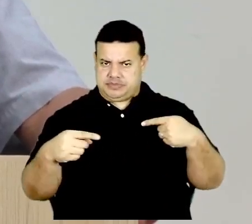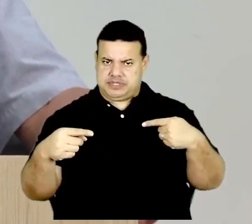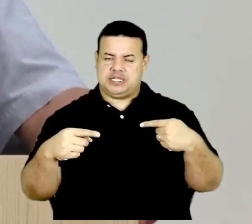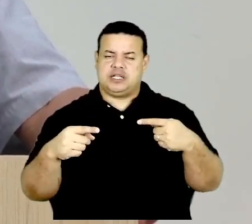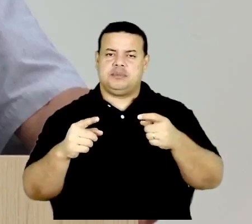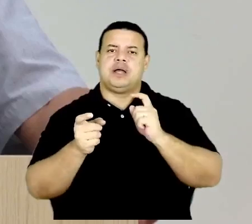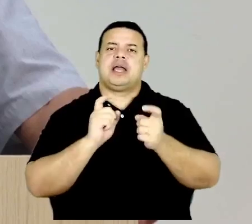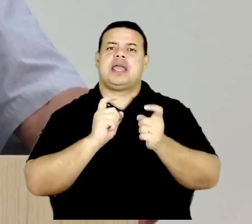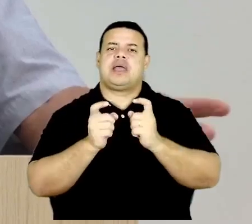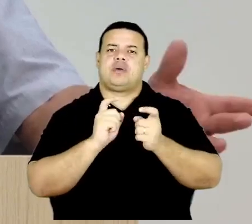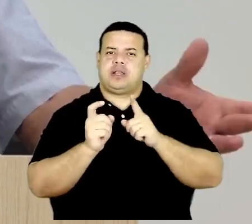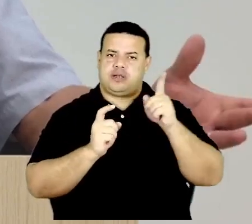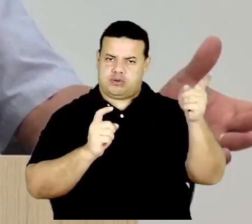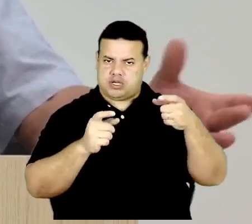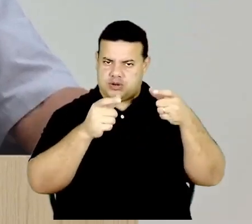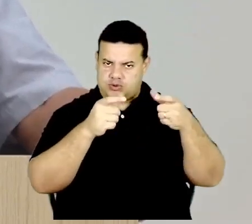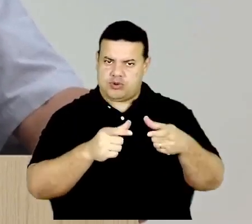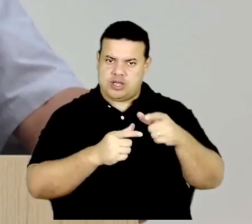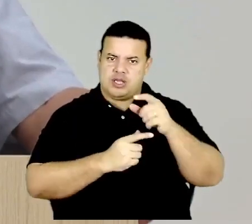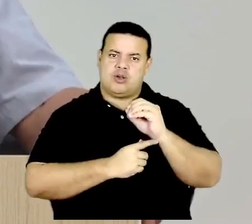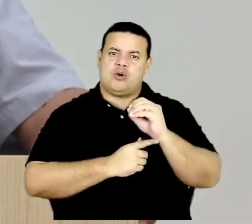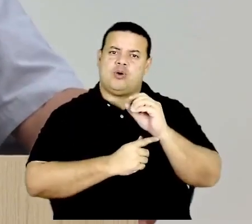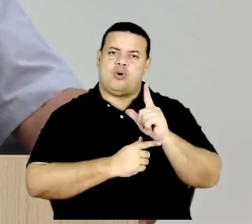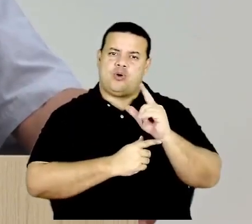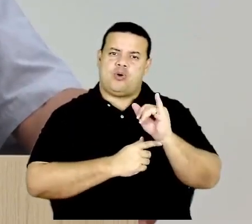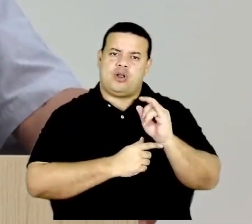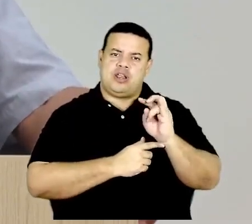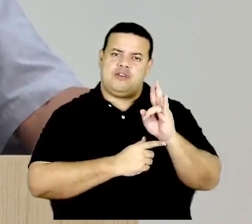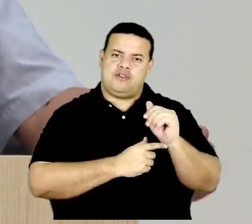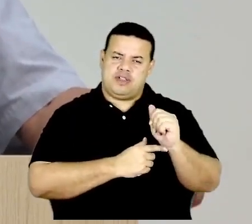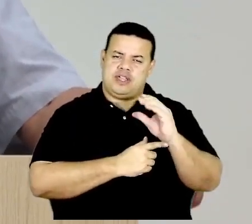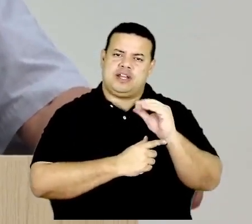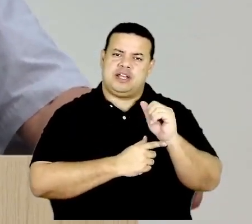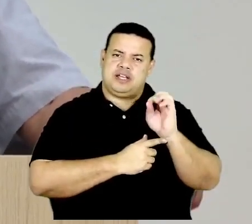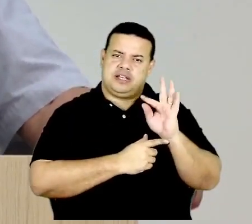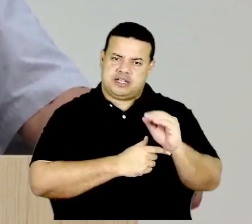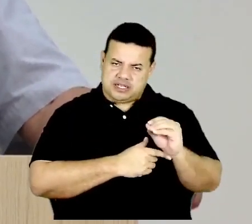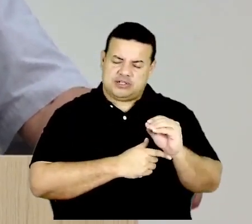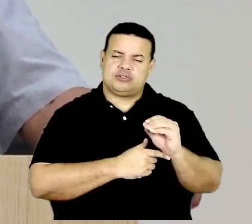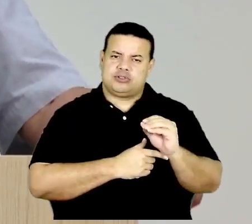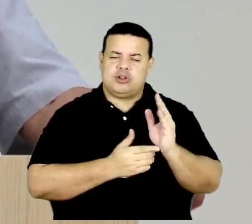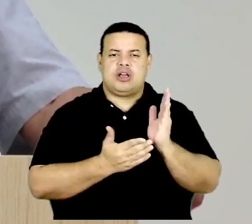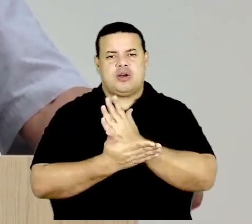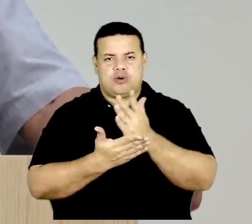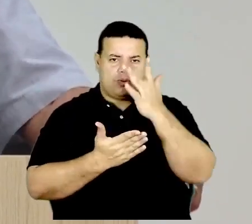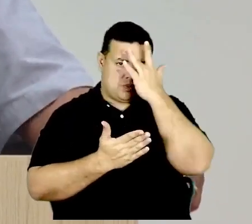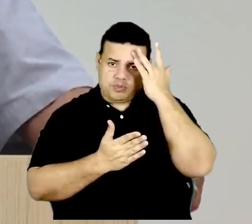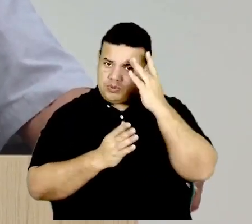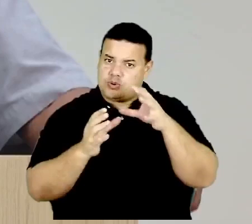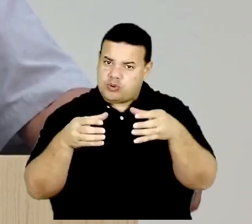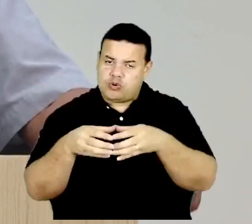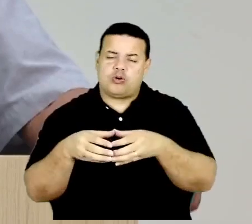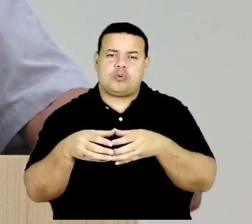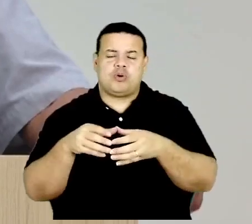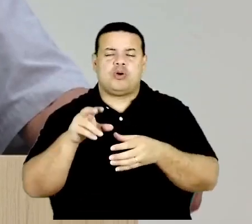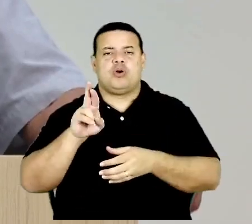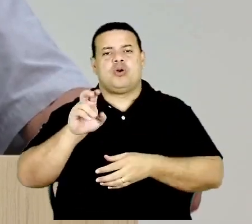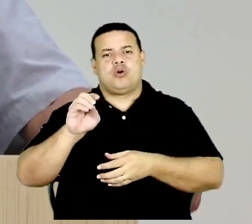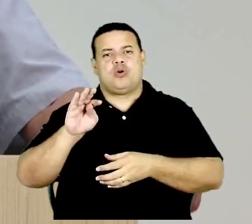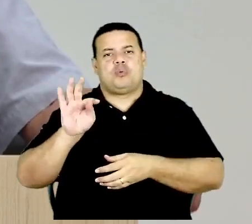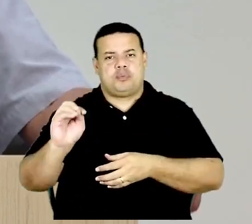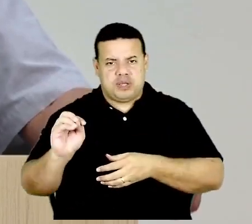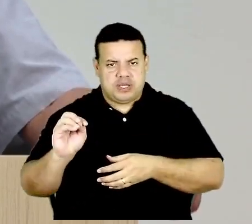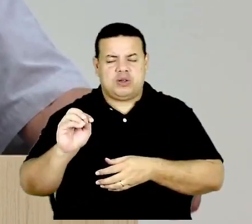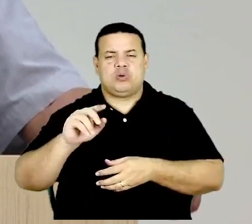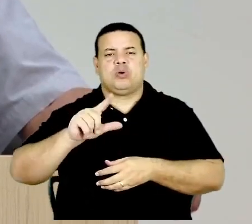distrito, com alguns membros, vereador Valberto Paixão, vereador Luiz Ferro Quina, nosso vice-prefeito